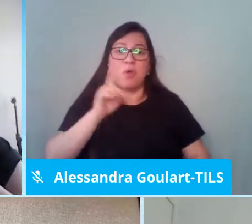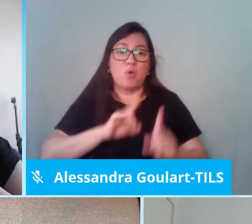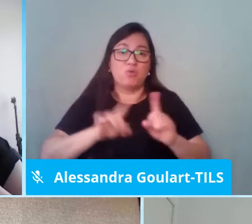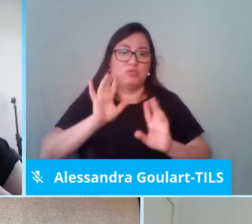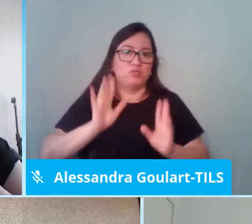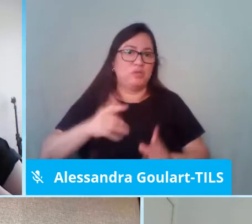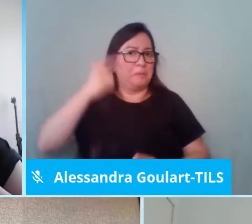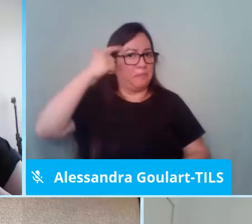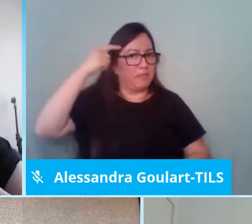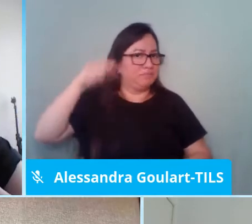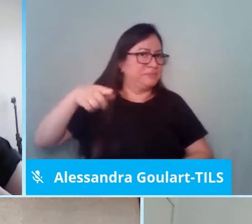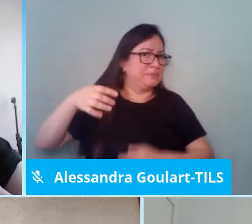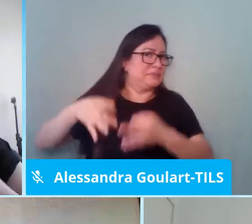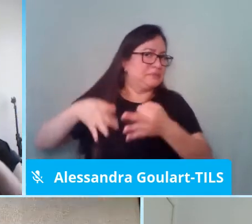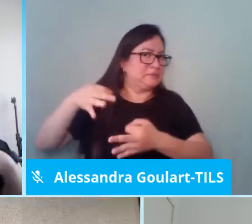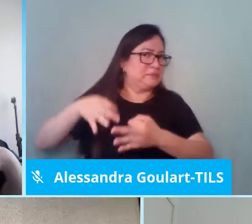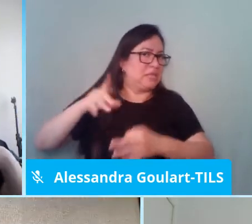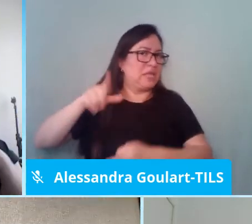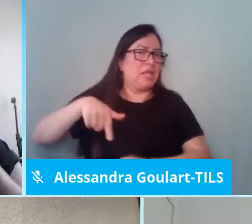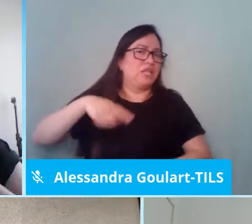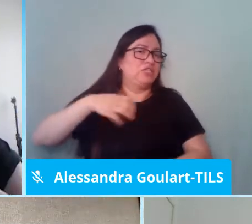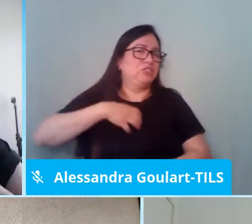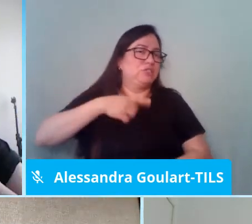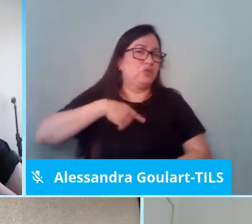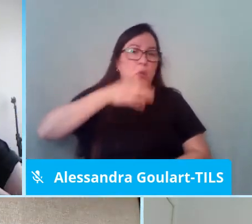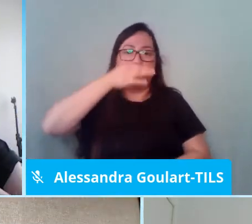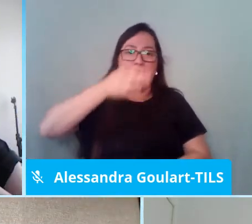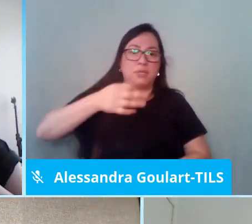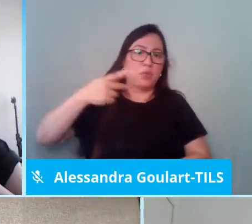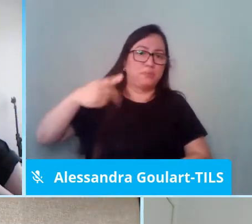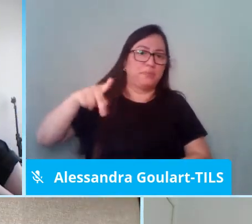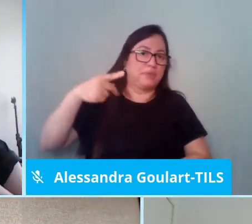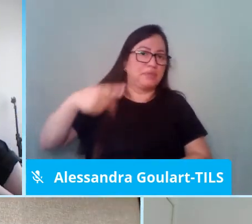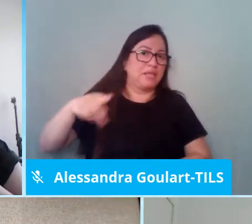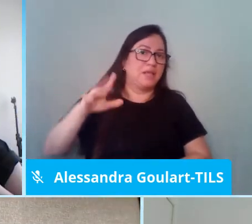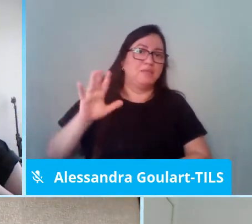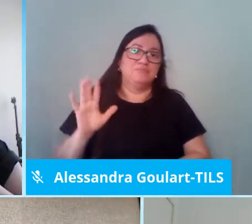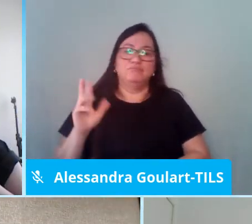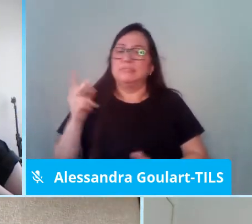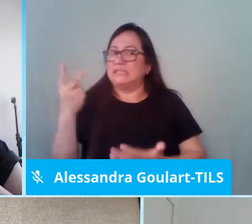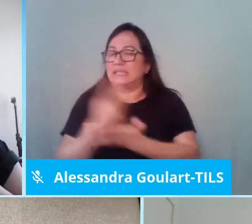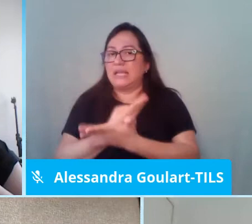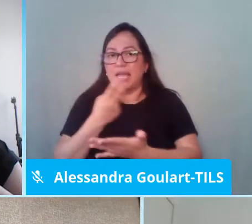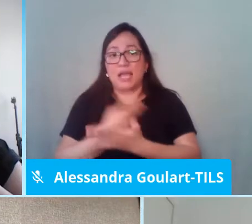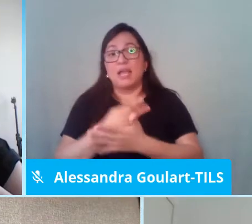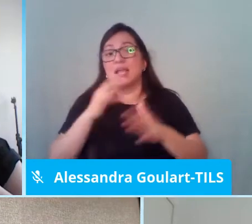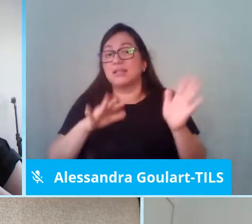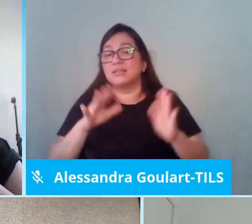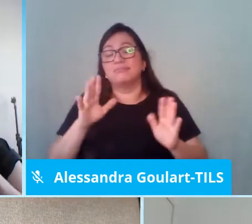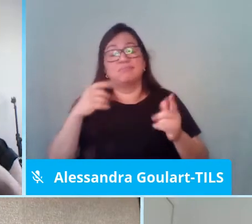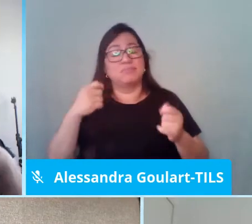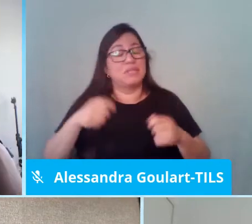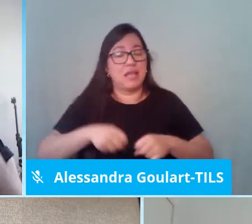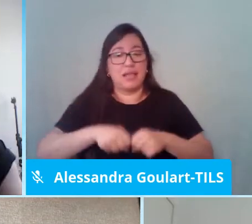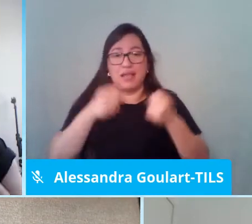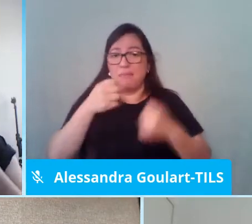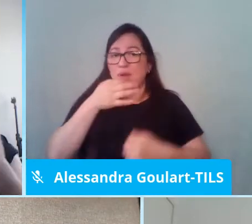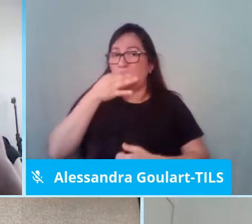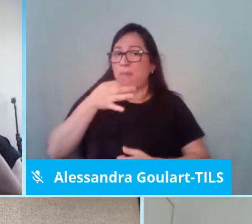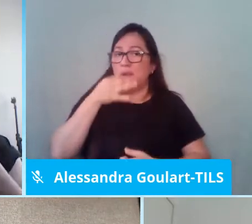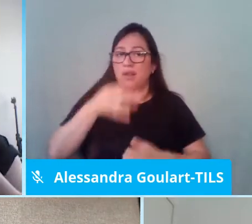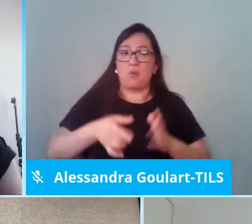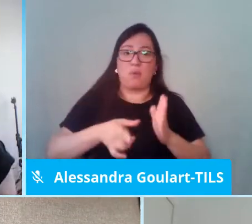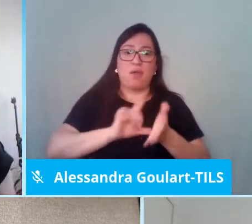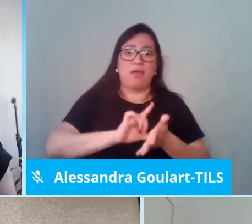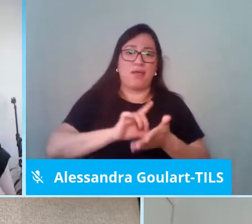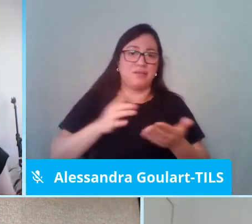acesso às unidades de saúde. Acho que é sensacional a gente poder se dar conta disso, como quando uma